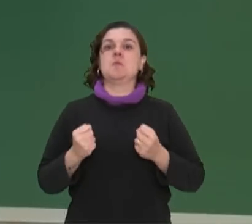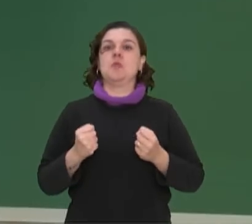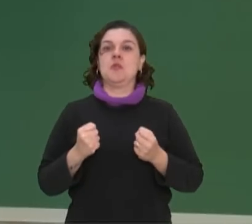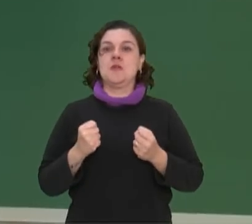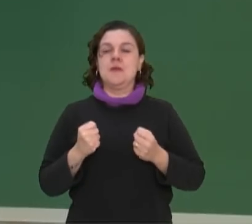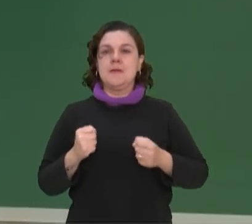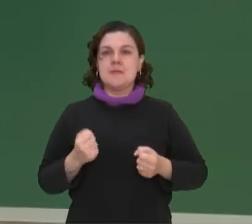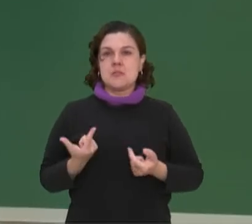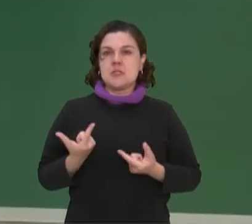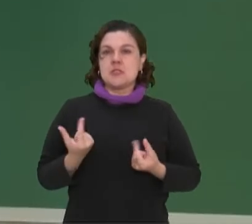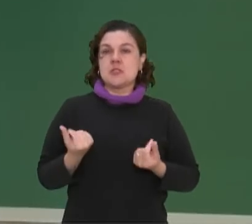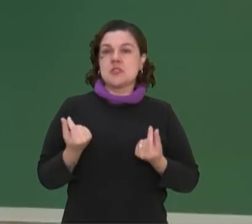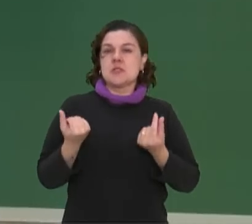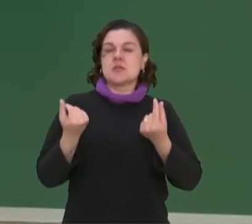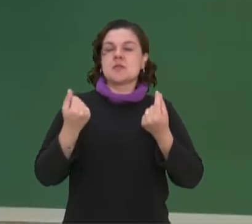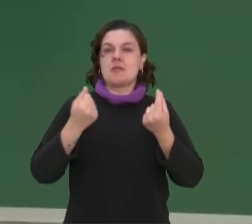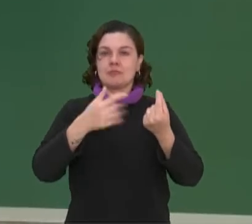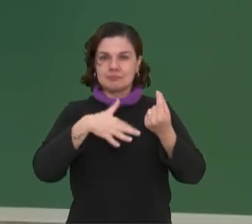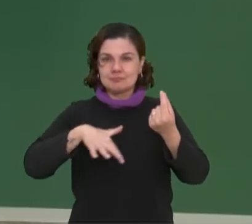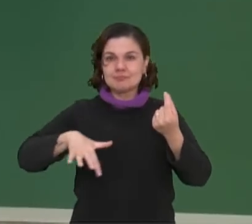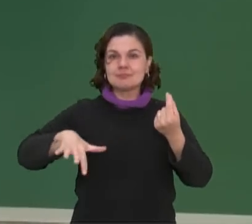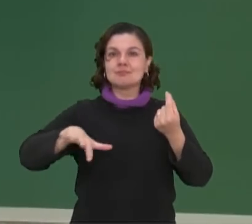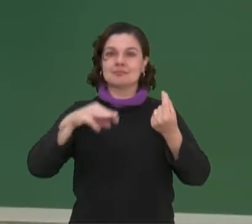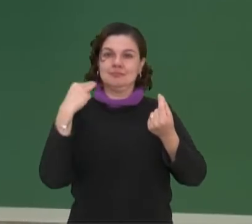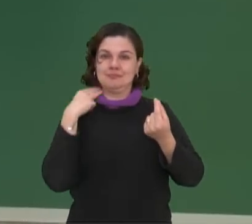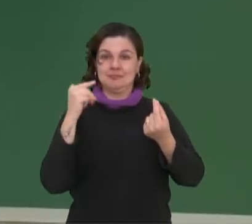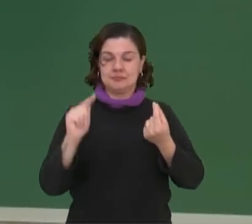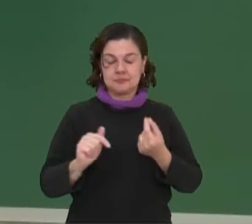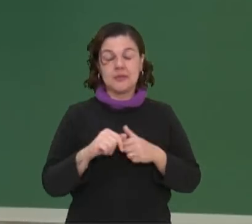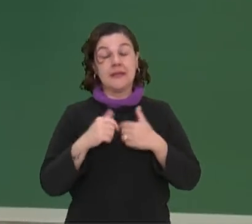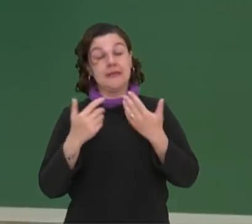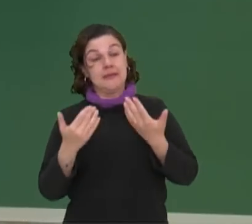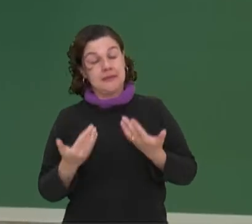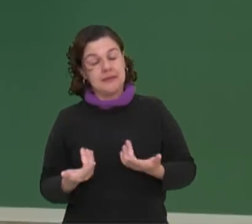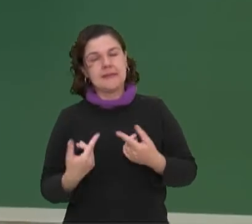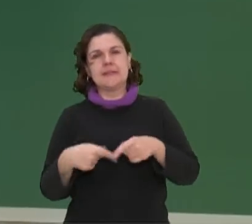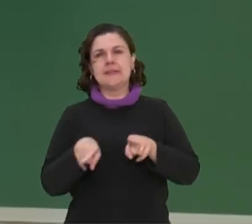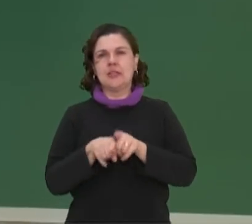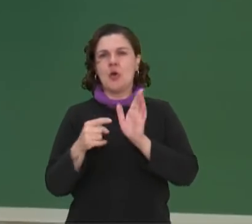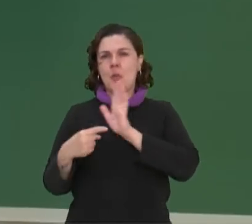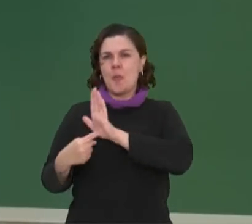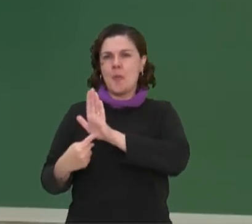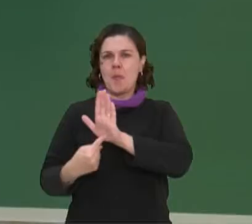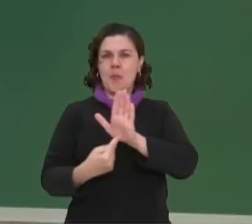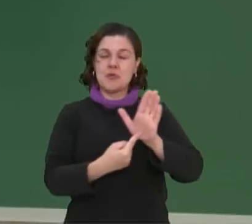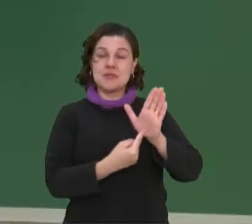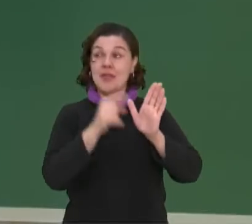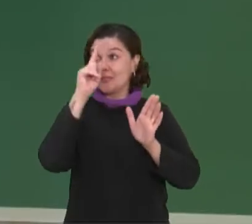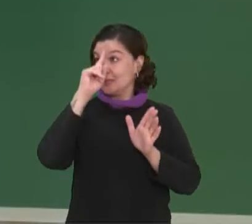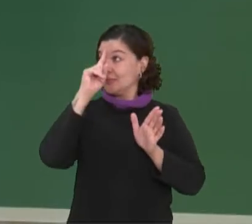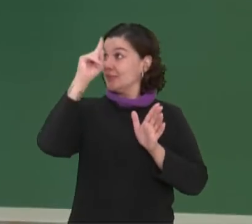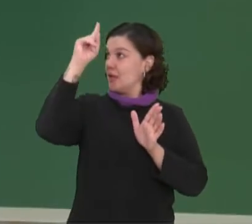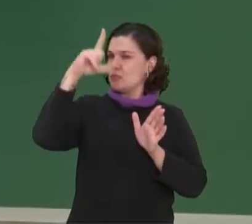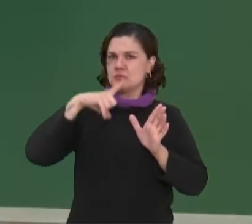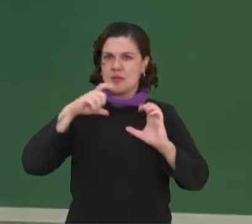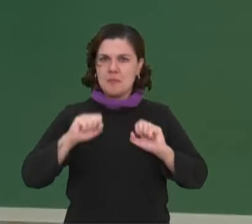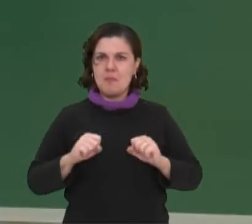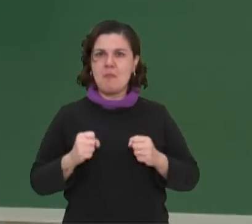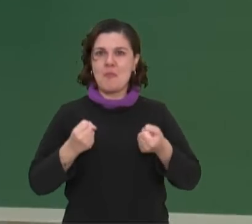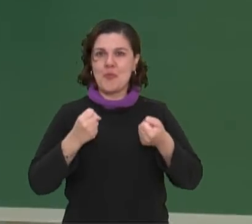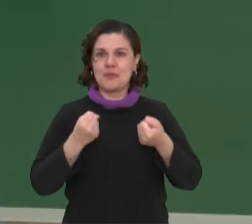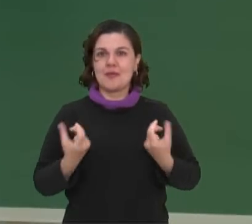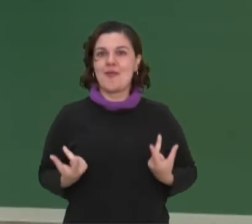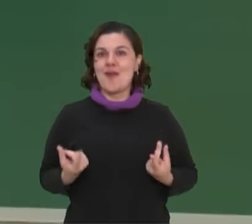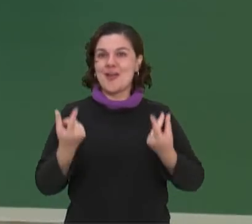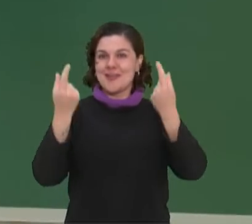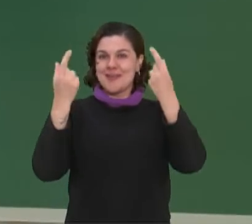essa força, essa riqueza. Então, mostrar todo esse poder de Deus através dessa riqueza nesse altar e